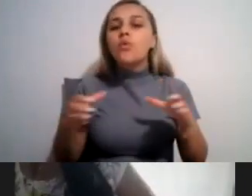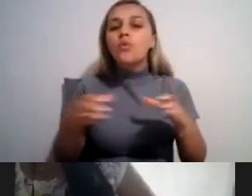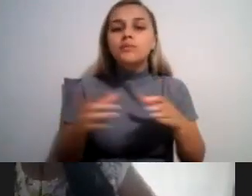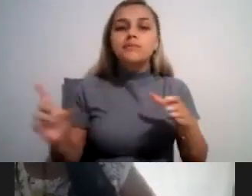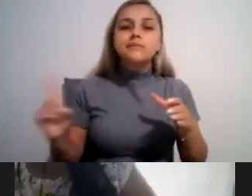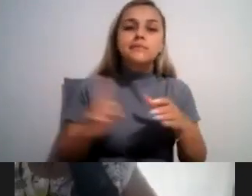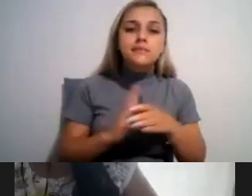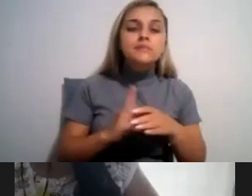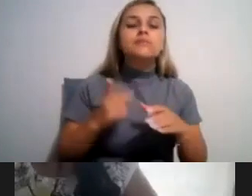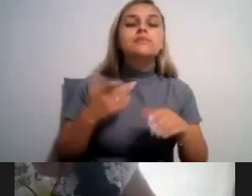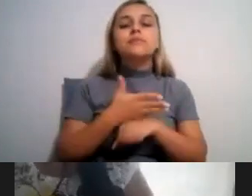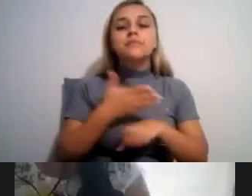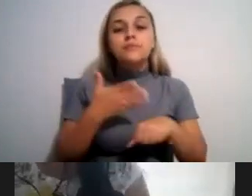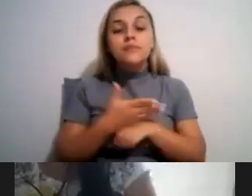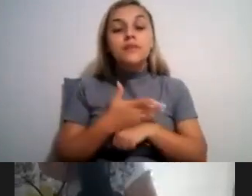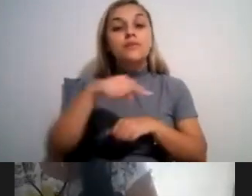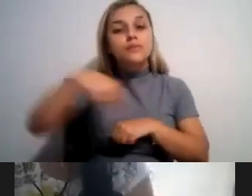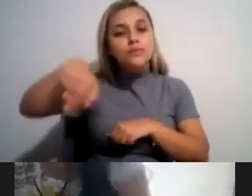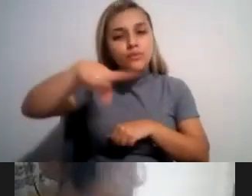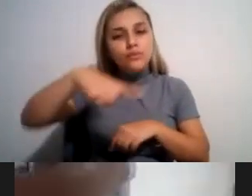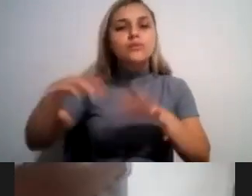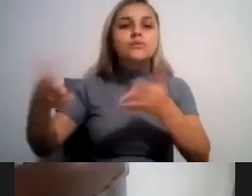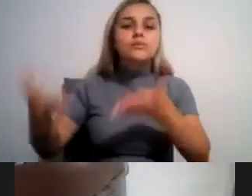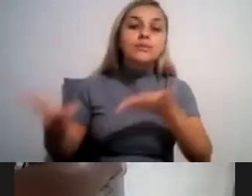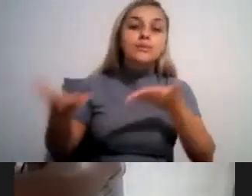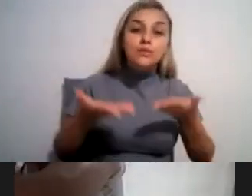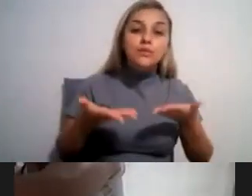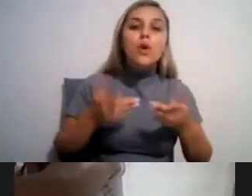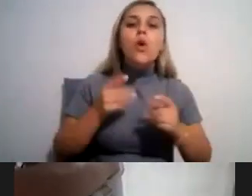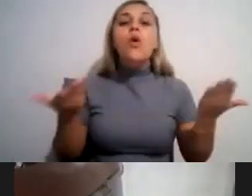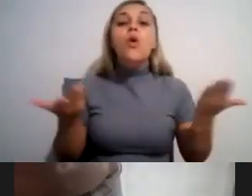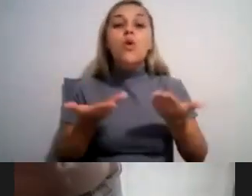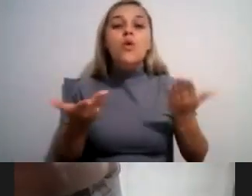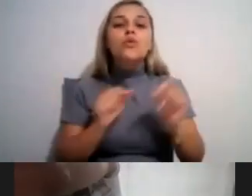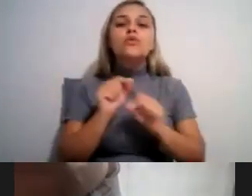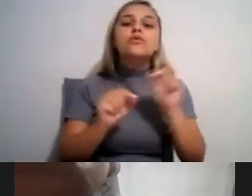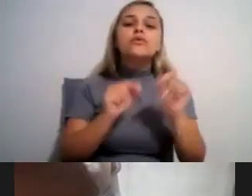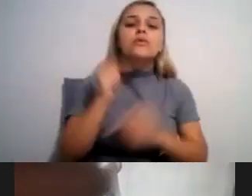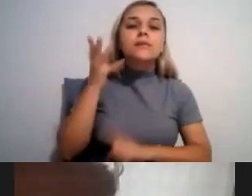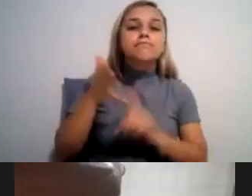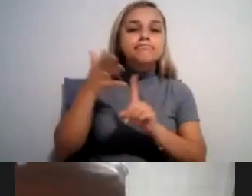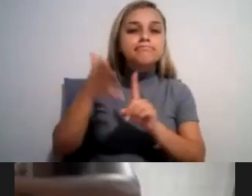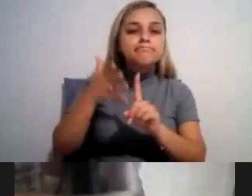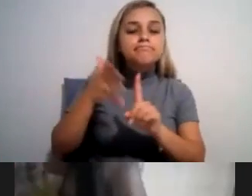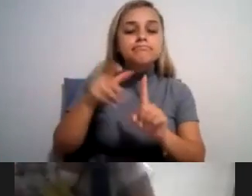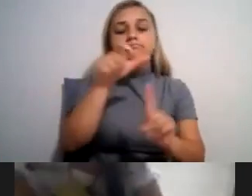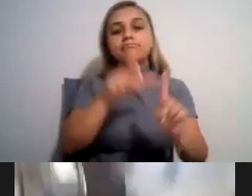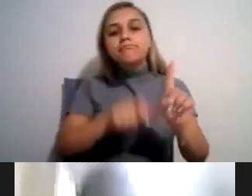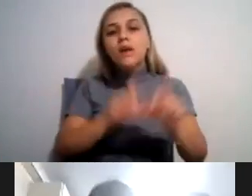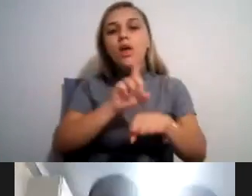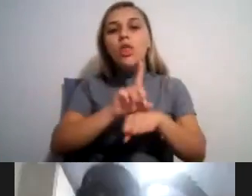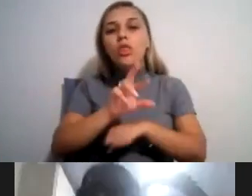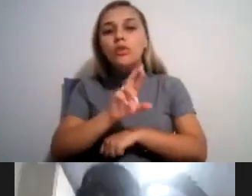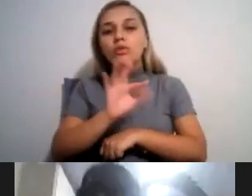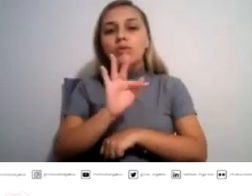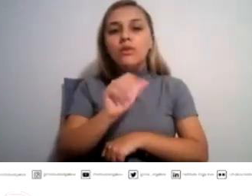bem-vindos. Hoje a gente vai conversar com o Dr. Fábio Watanabe e antes de começar, gostaria de passar a palavra para a Rosângela,